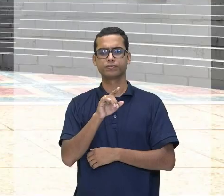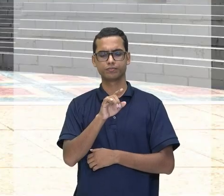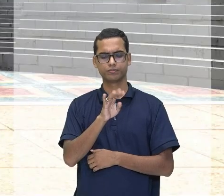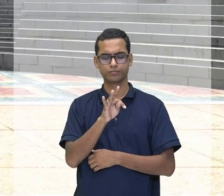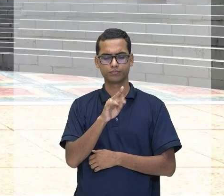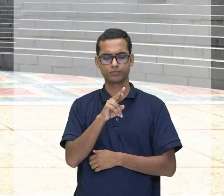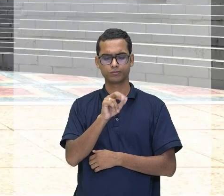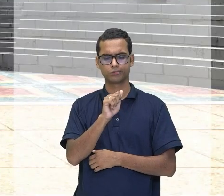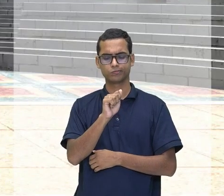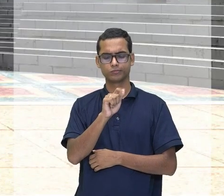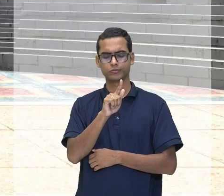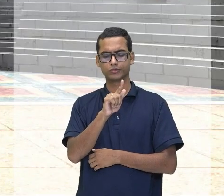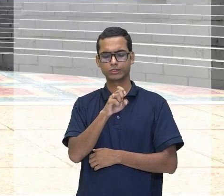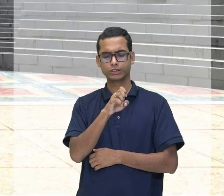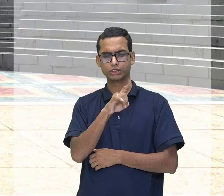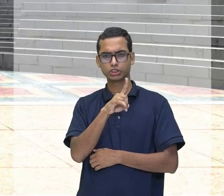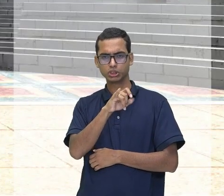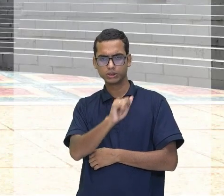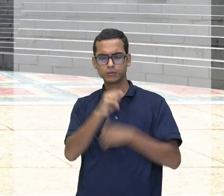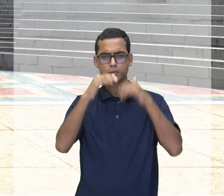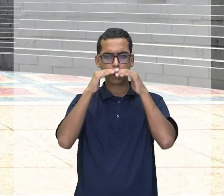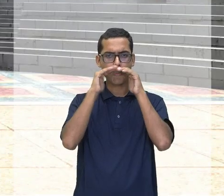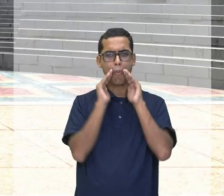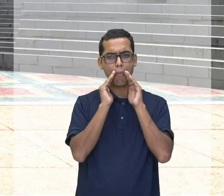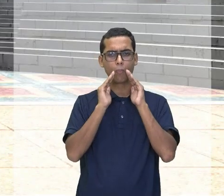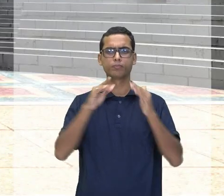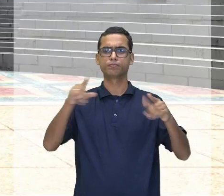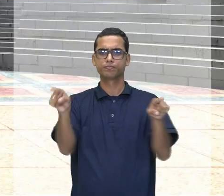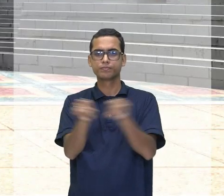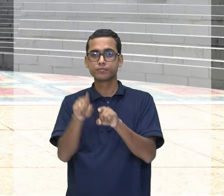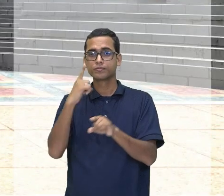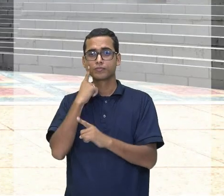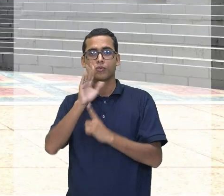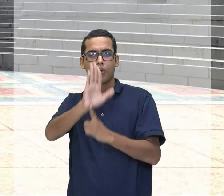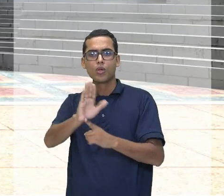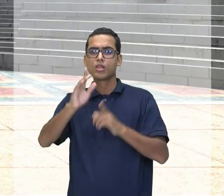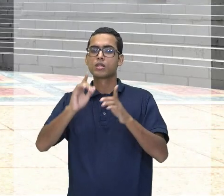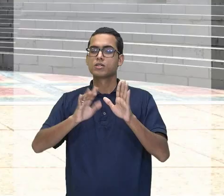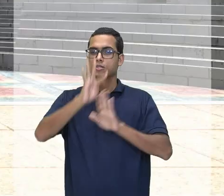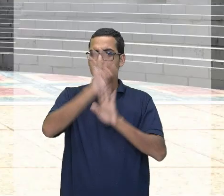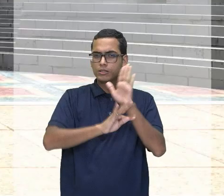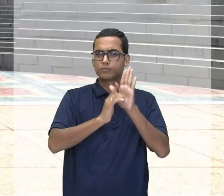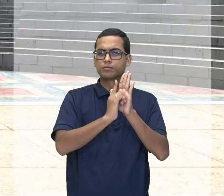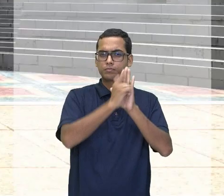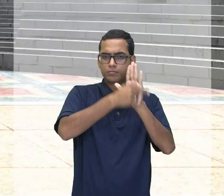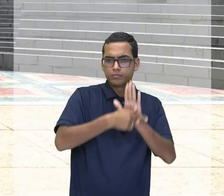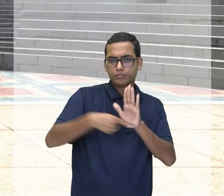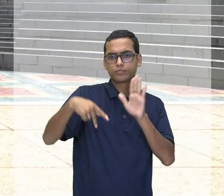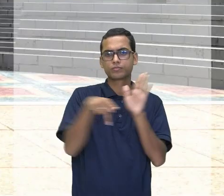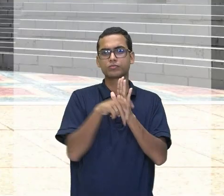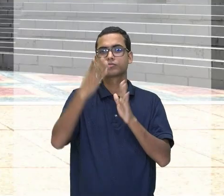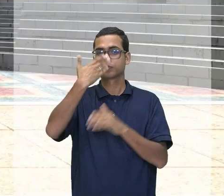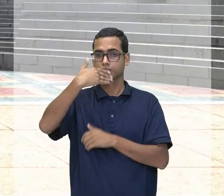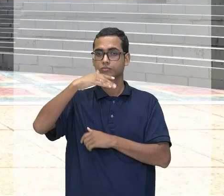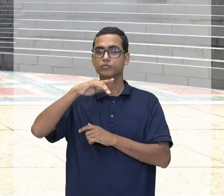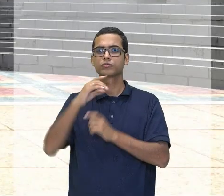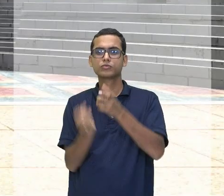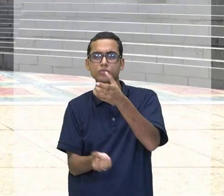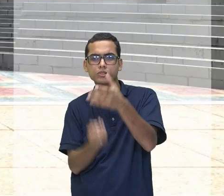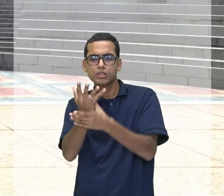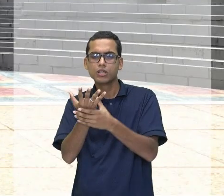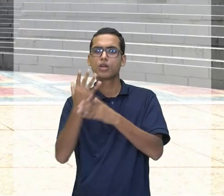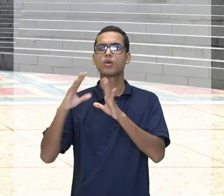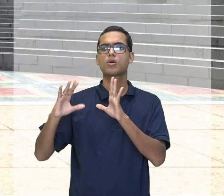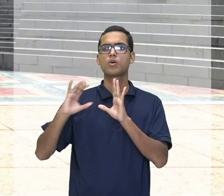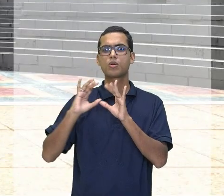textos literários feitos para serem representados no palco, tá? Então, um gênero, né, um